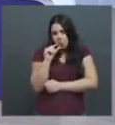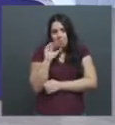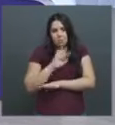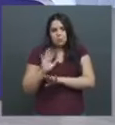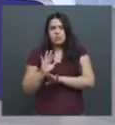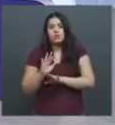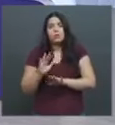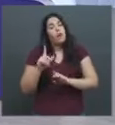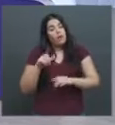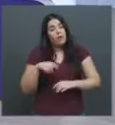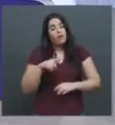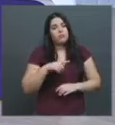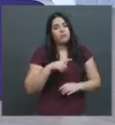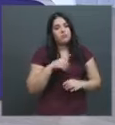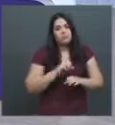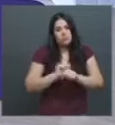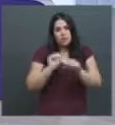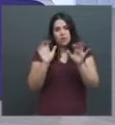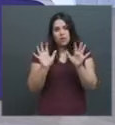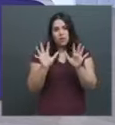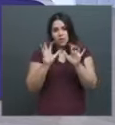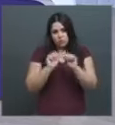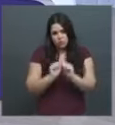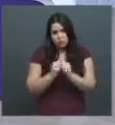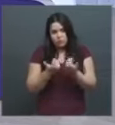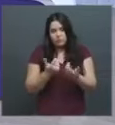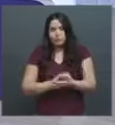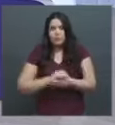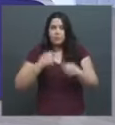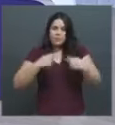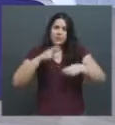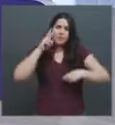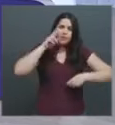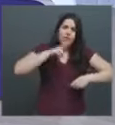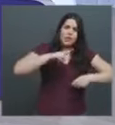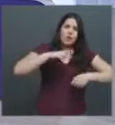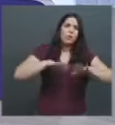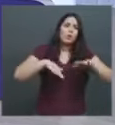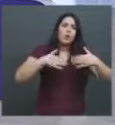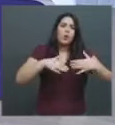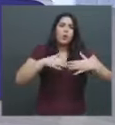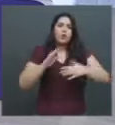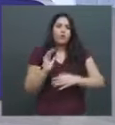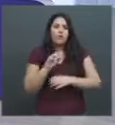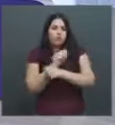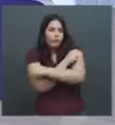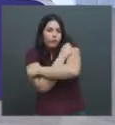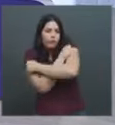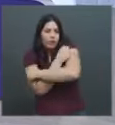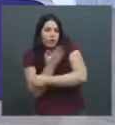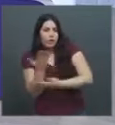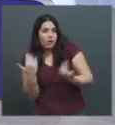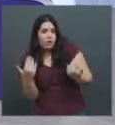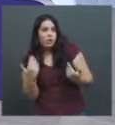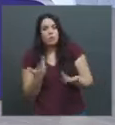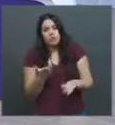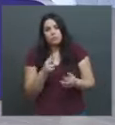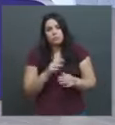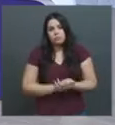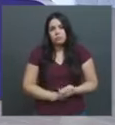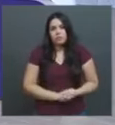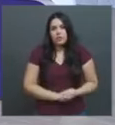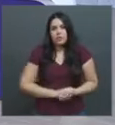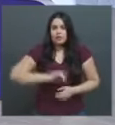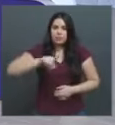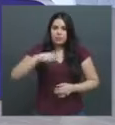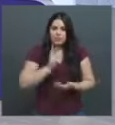que analisar também com a temperatura, né, para verificar se aquilo exige uma indicação de avaliação médica ou não. Interessante. Daqui a